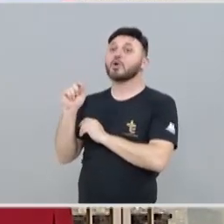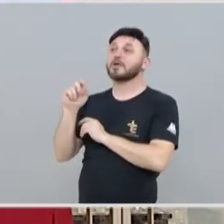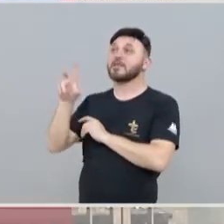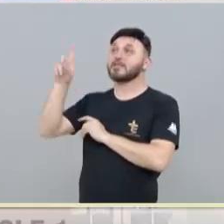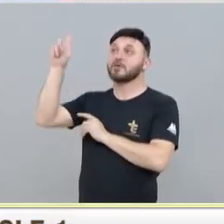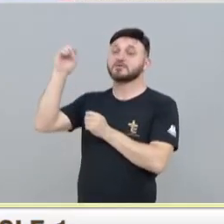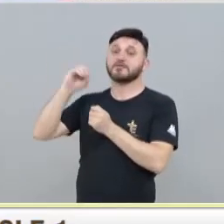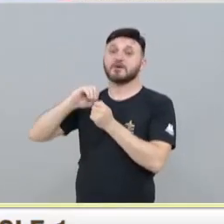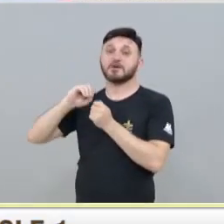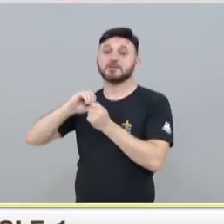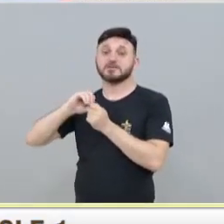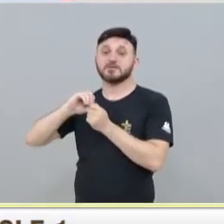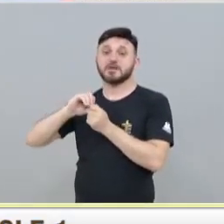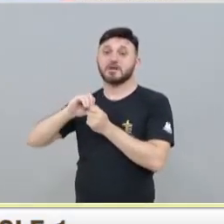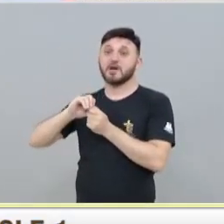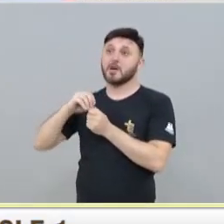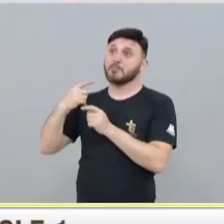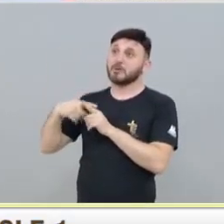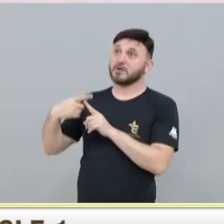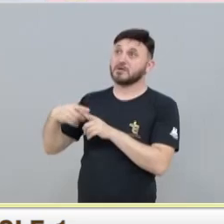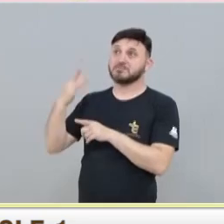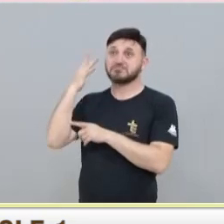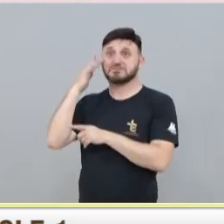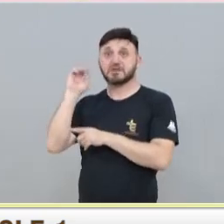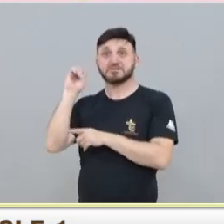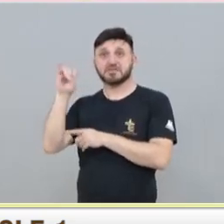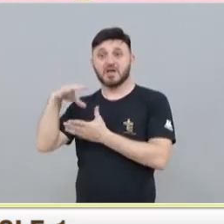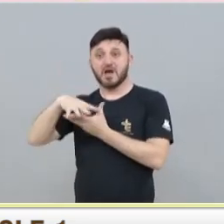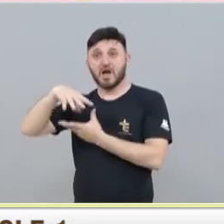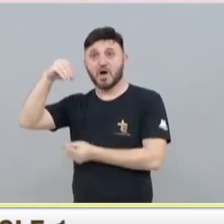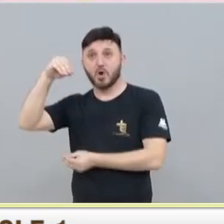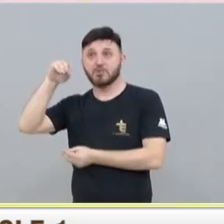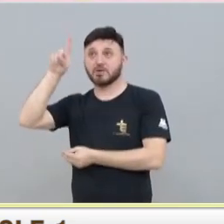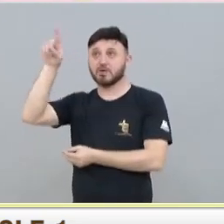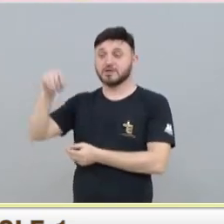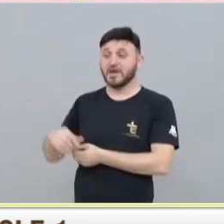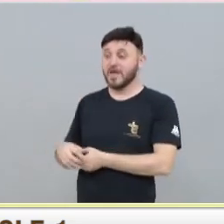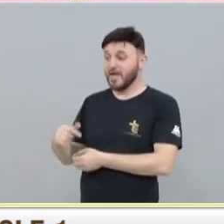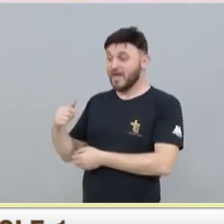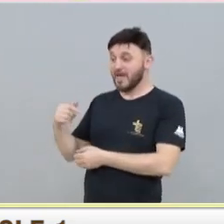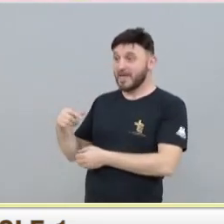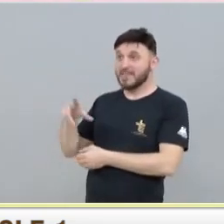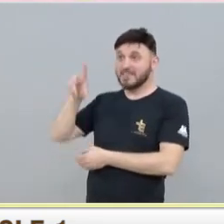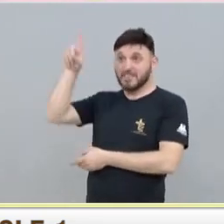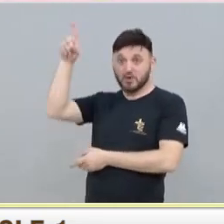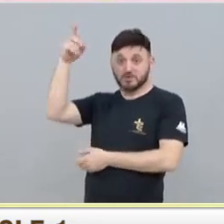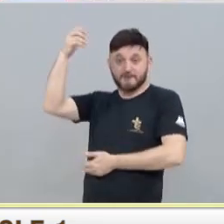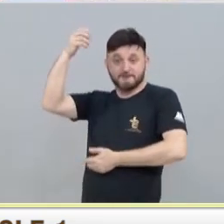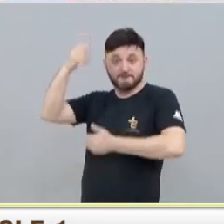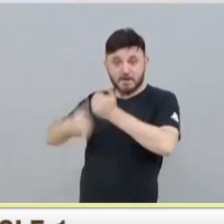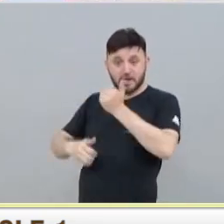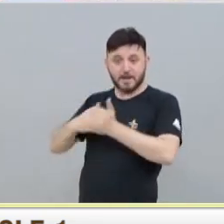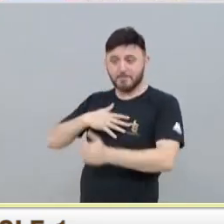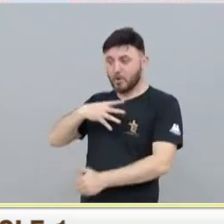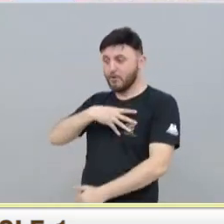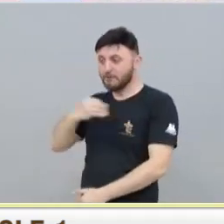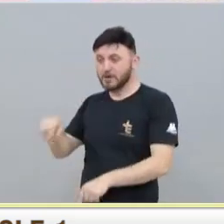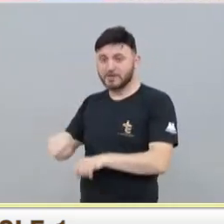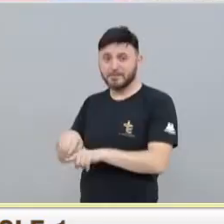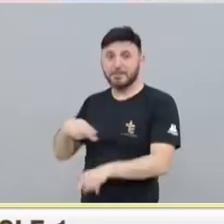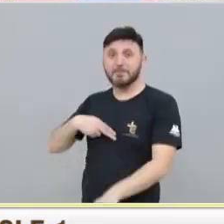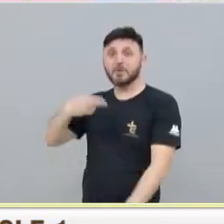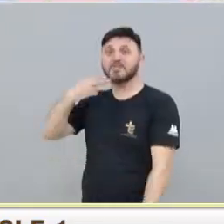não tinha eternidade se vingaria nos meus filhos e nos meus netos até